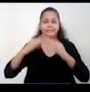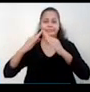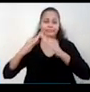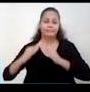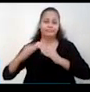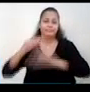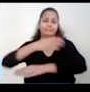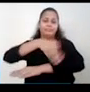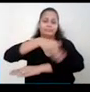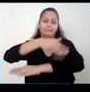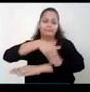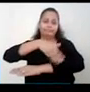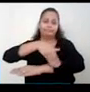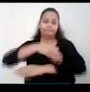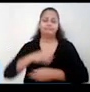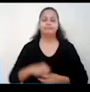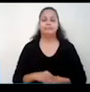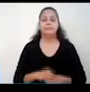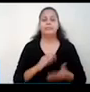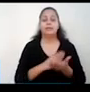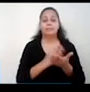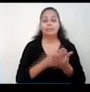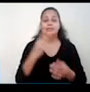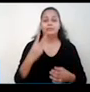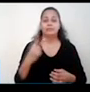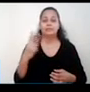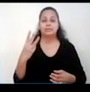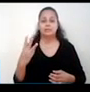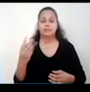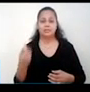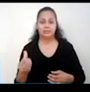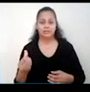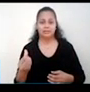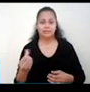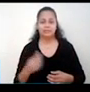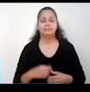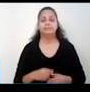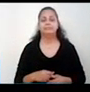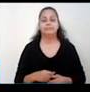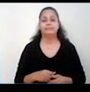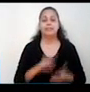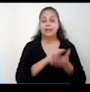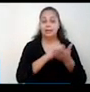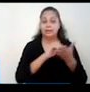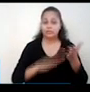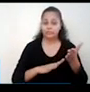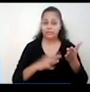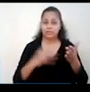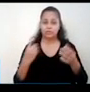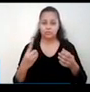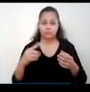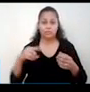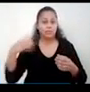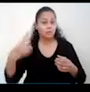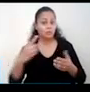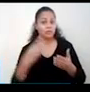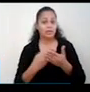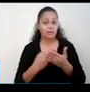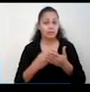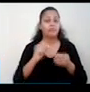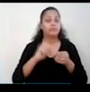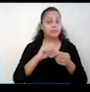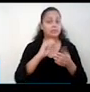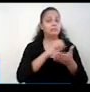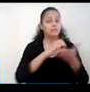Página 236. Certo? Pessoal, nós temos aqui a atividade 1. Na próxima aula a gente resolve